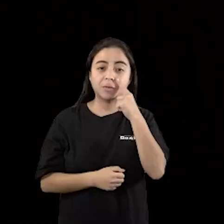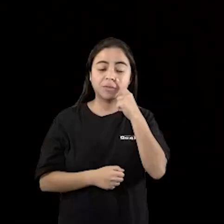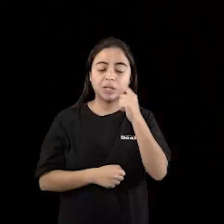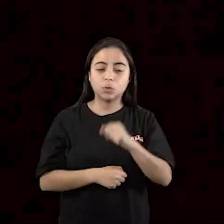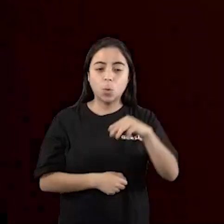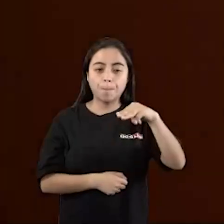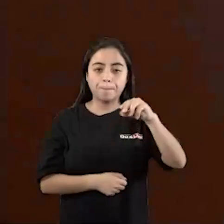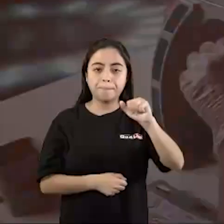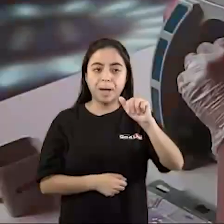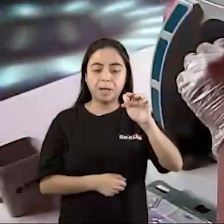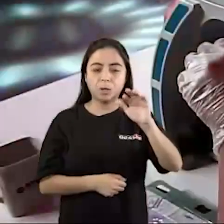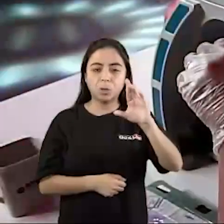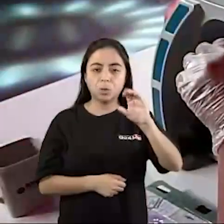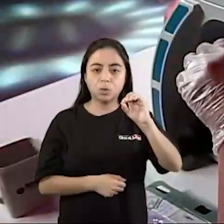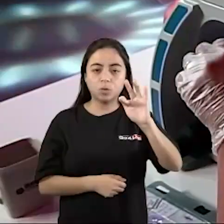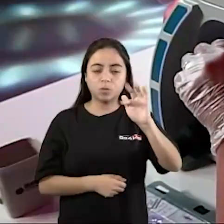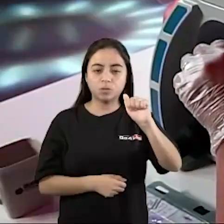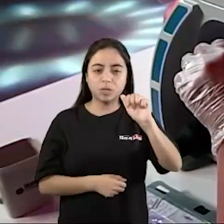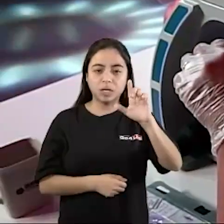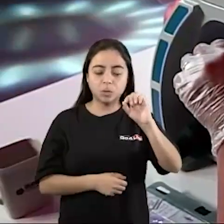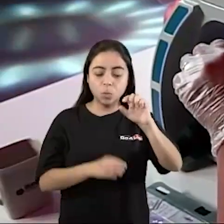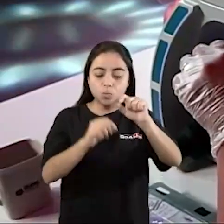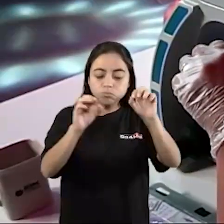macrófago repleto de estruturas.